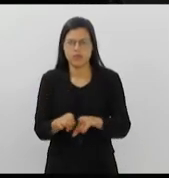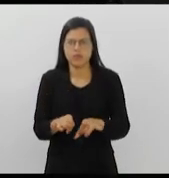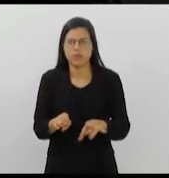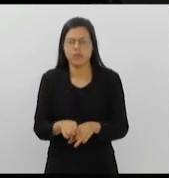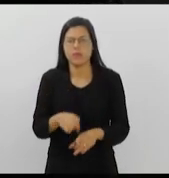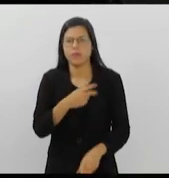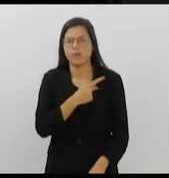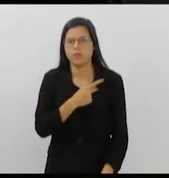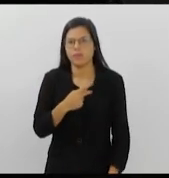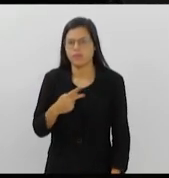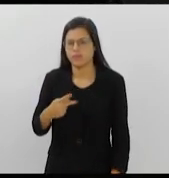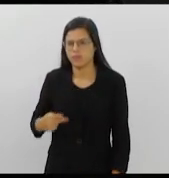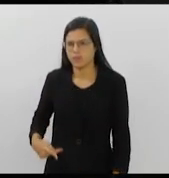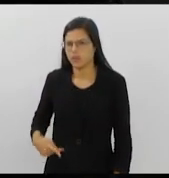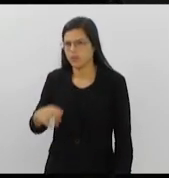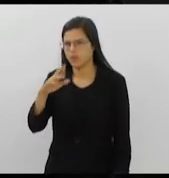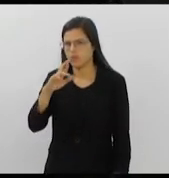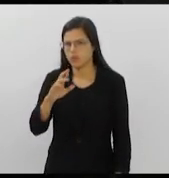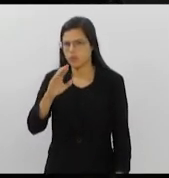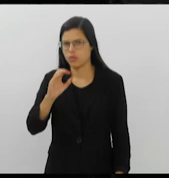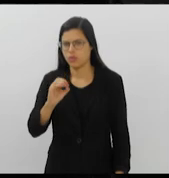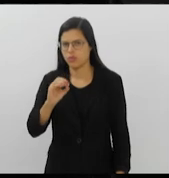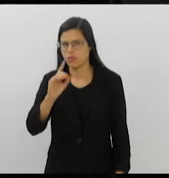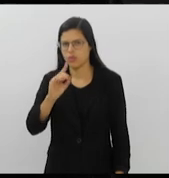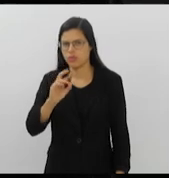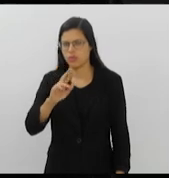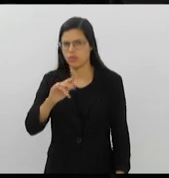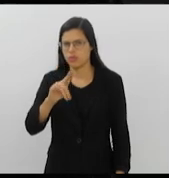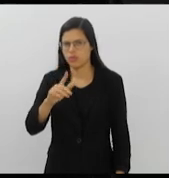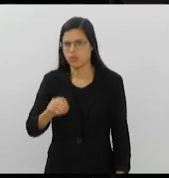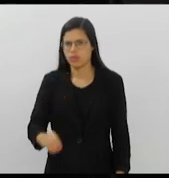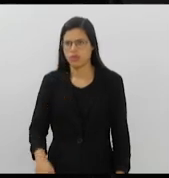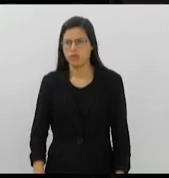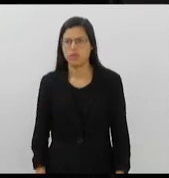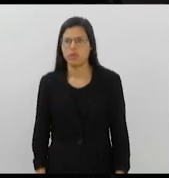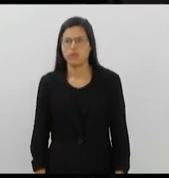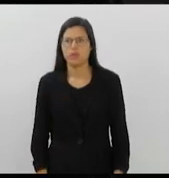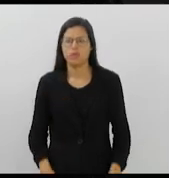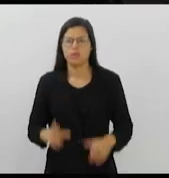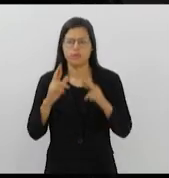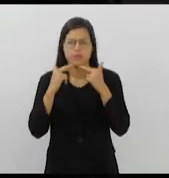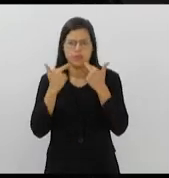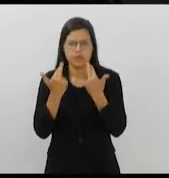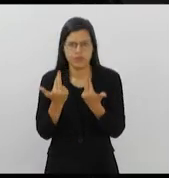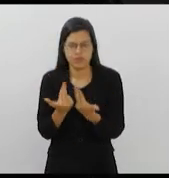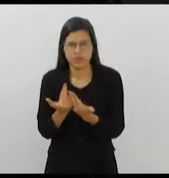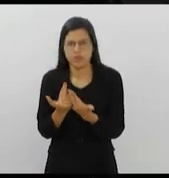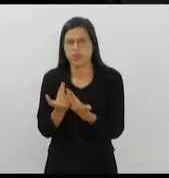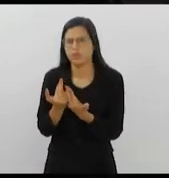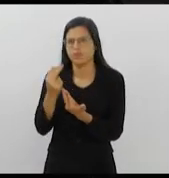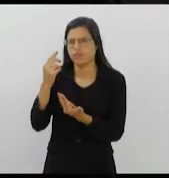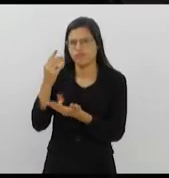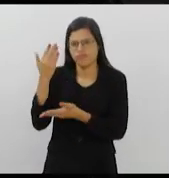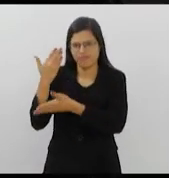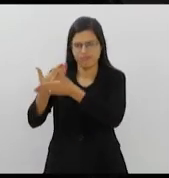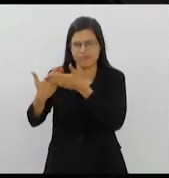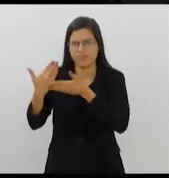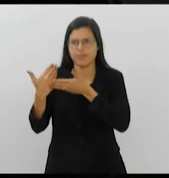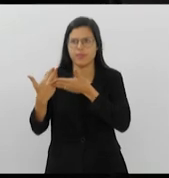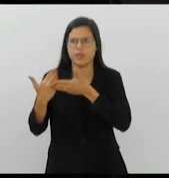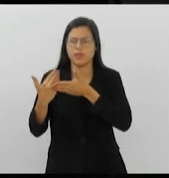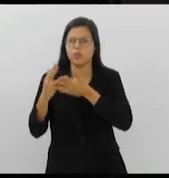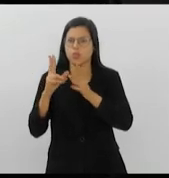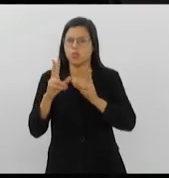Bacelar, para uma reunião que ocorreu alguns dias atrás, para tratar de assuntos de